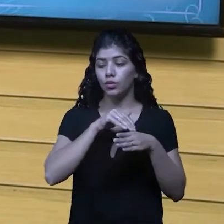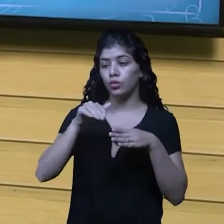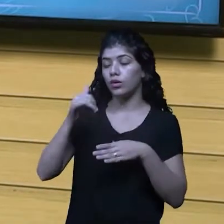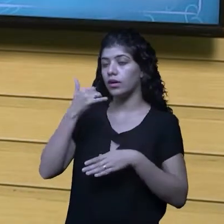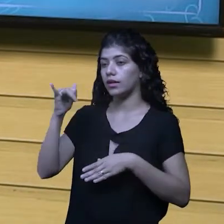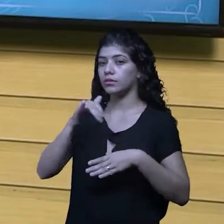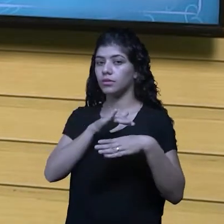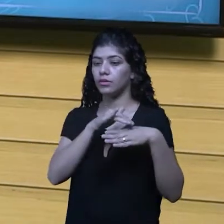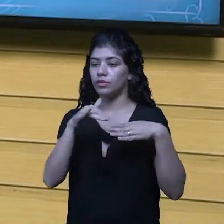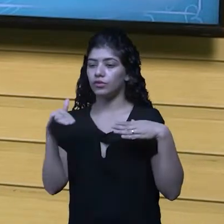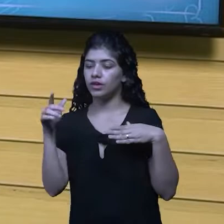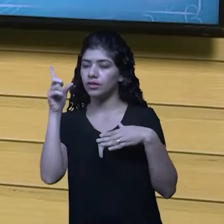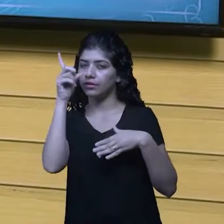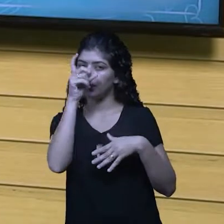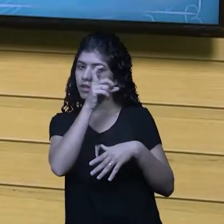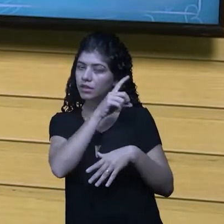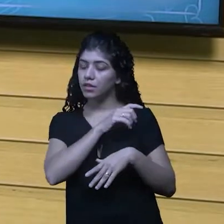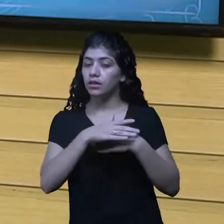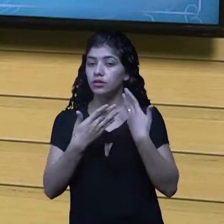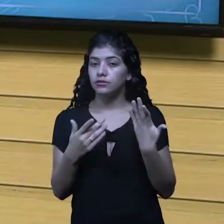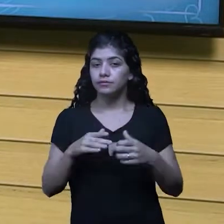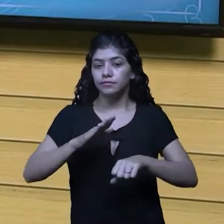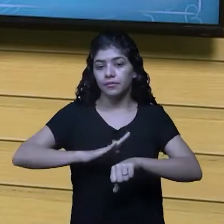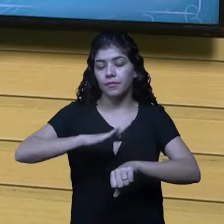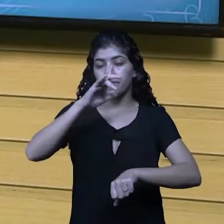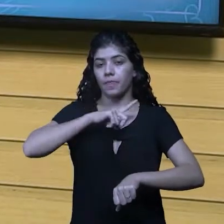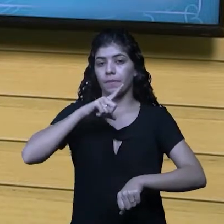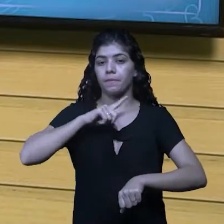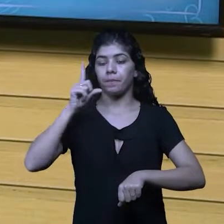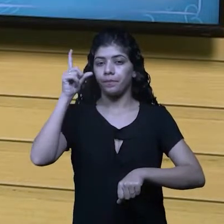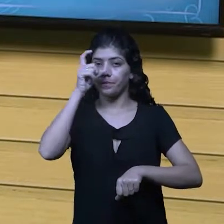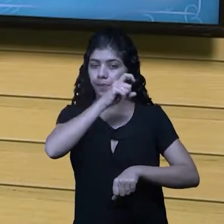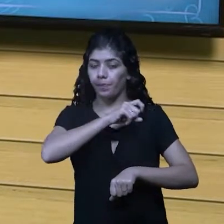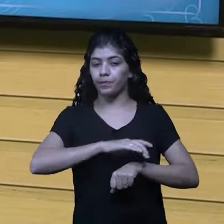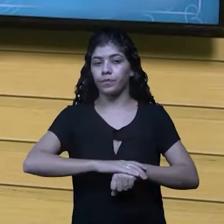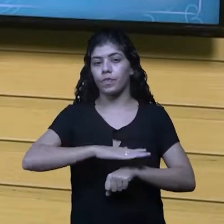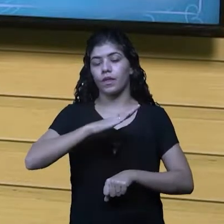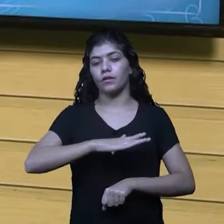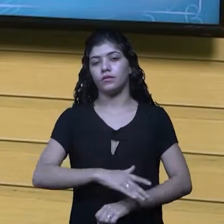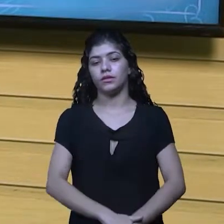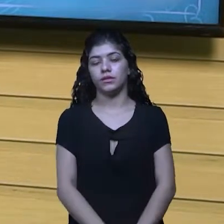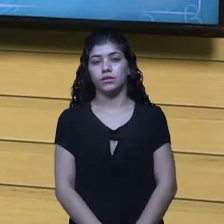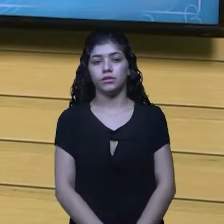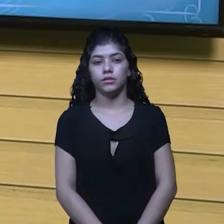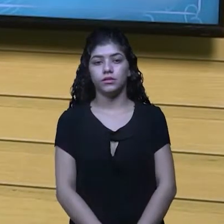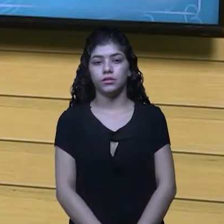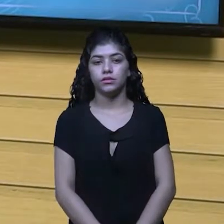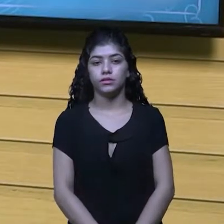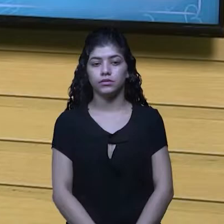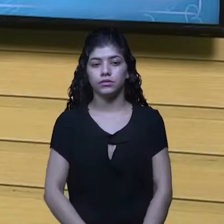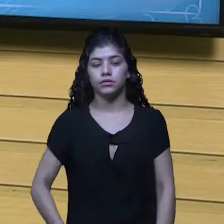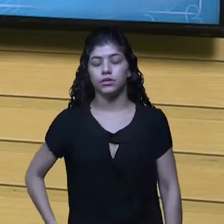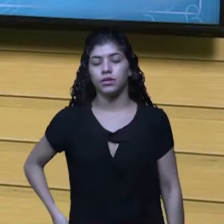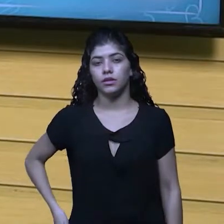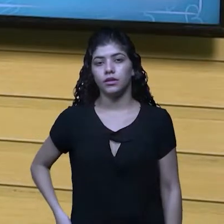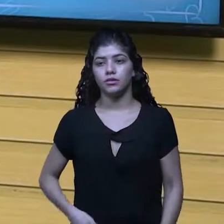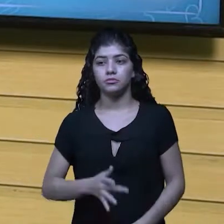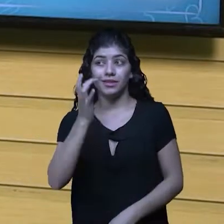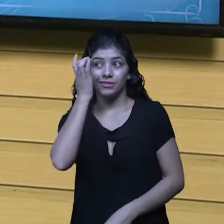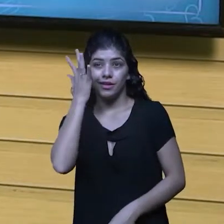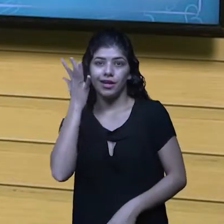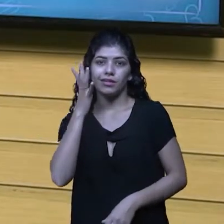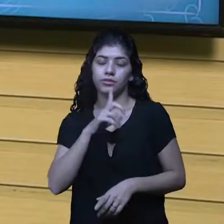Então, quanto mais resistência, maior será a dificuldade. Quanto menos